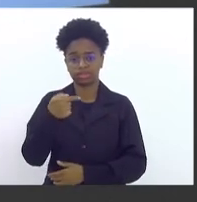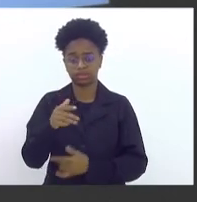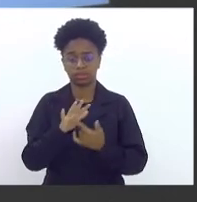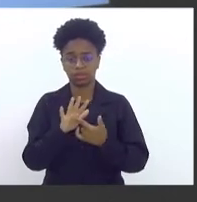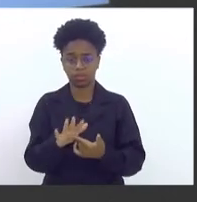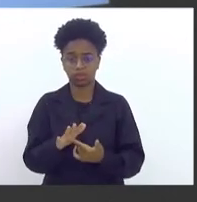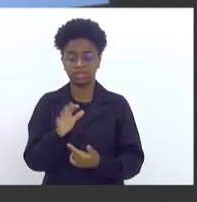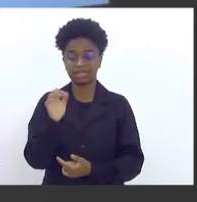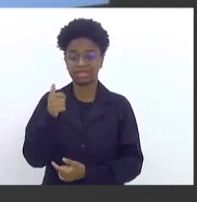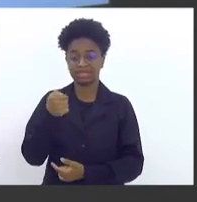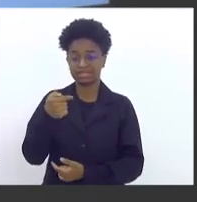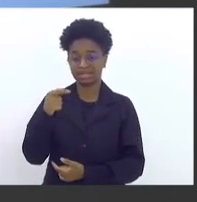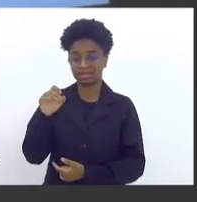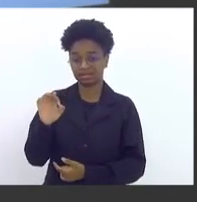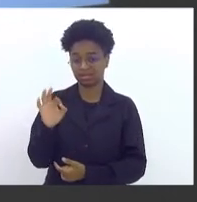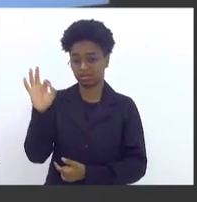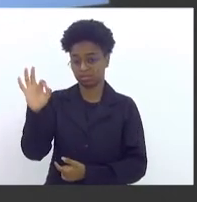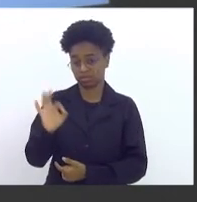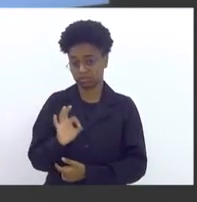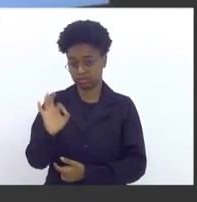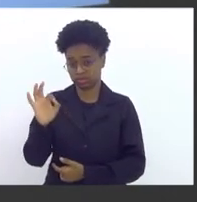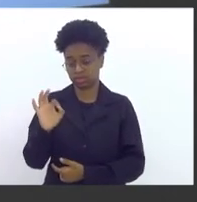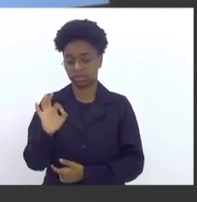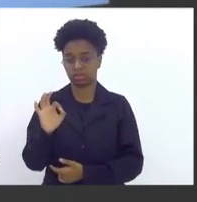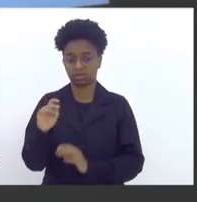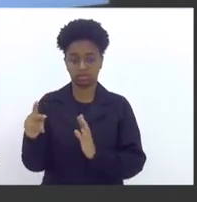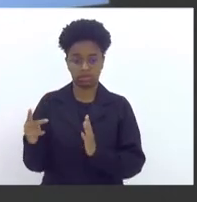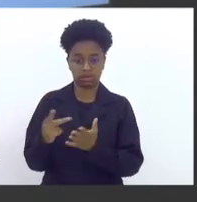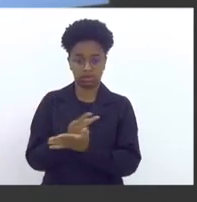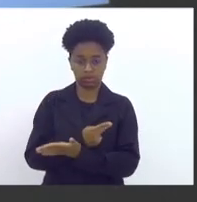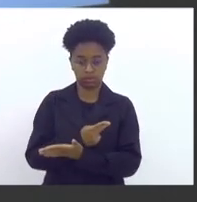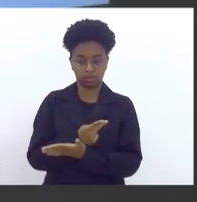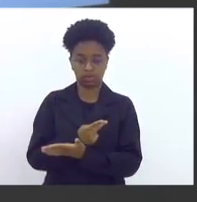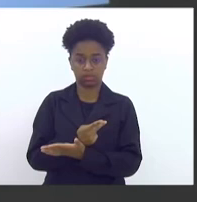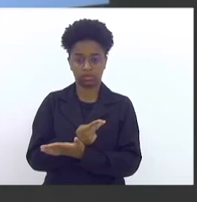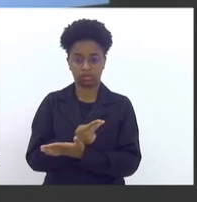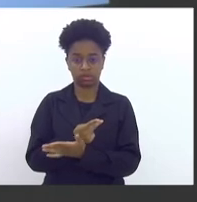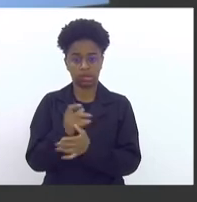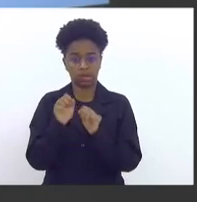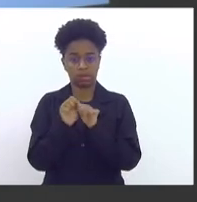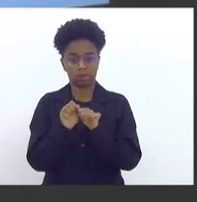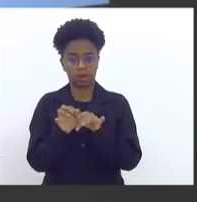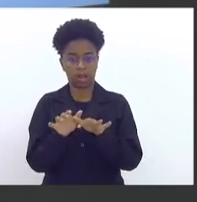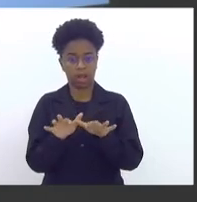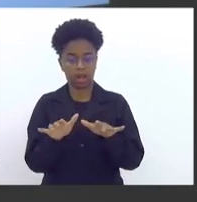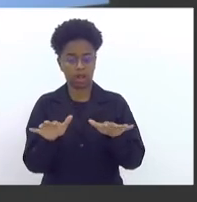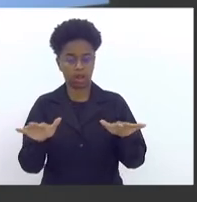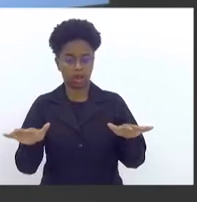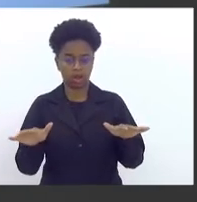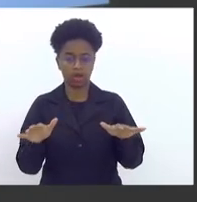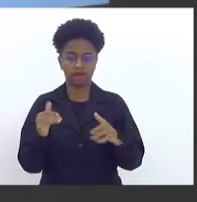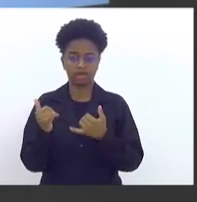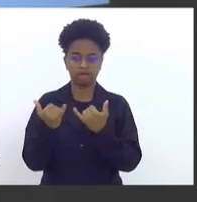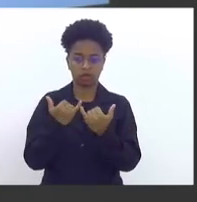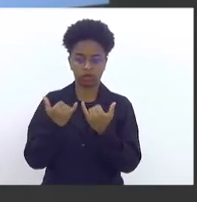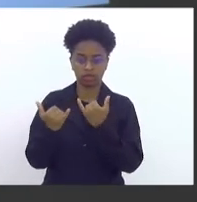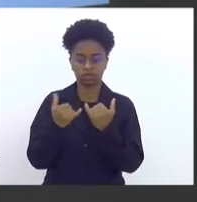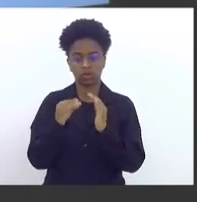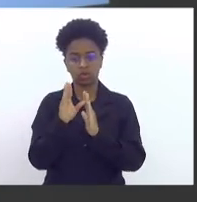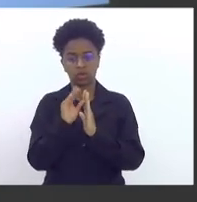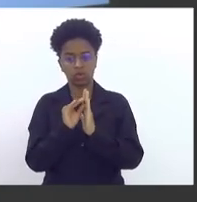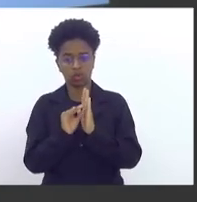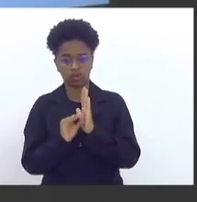que 70% é dos casos de vazamento de dados de conteúdo